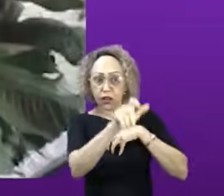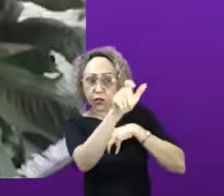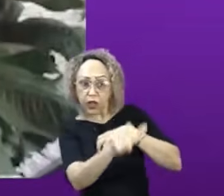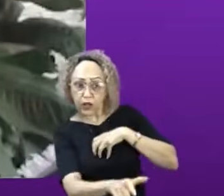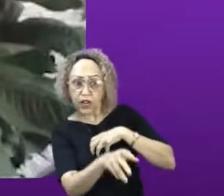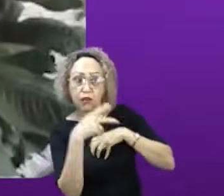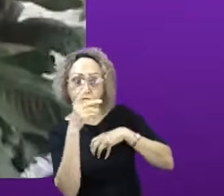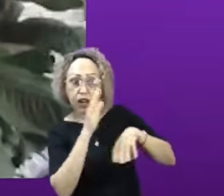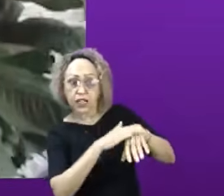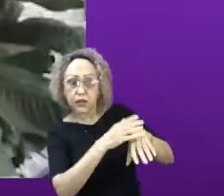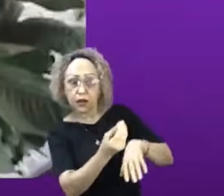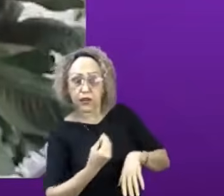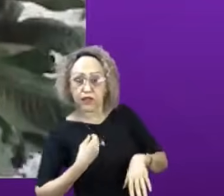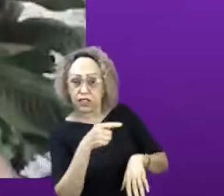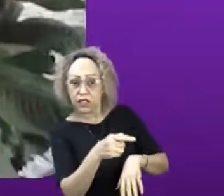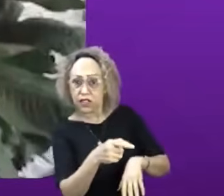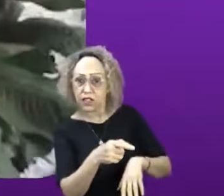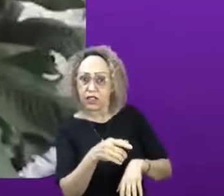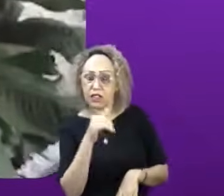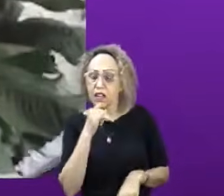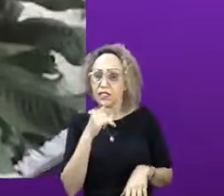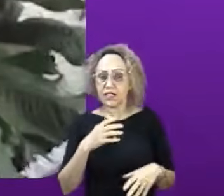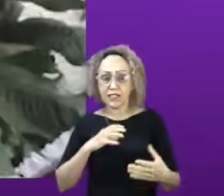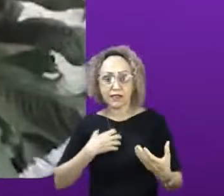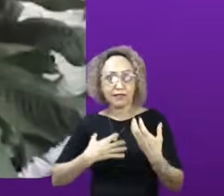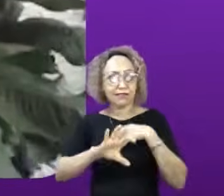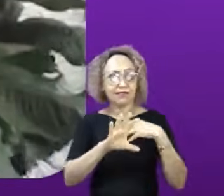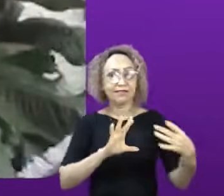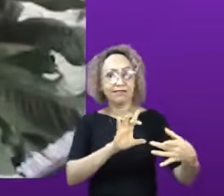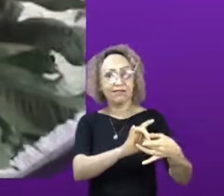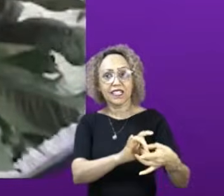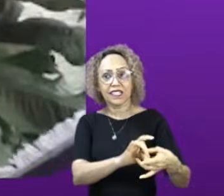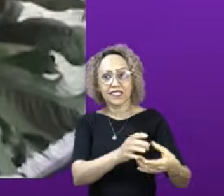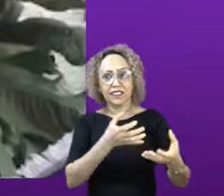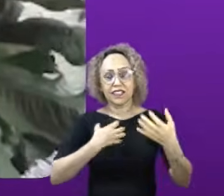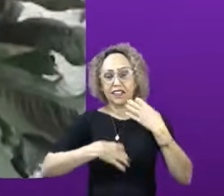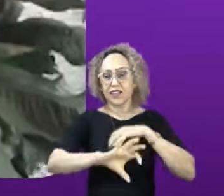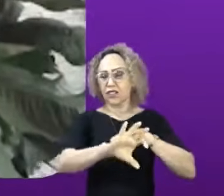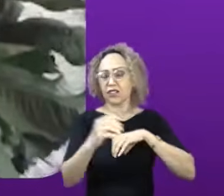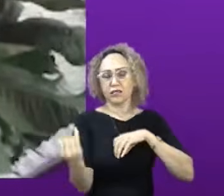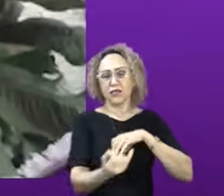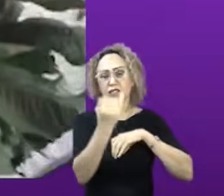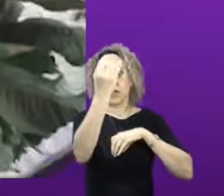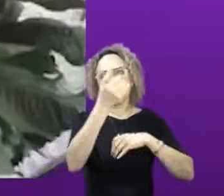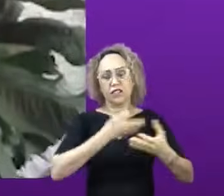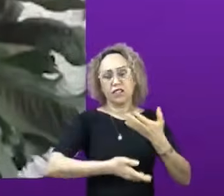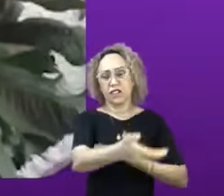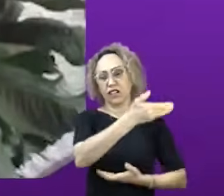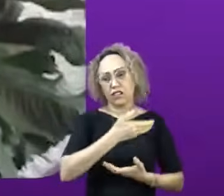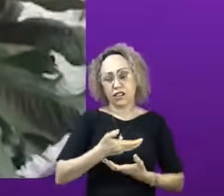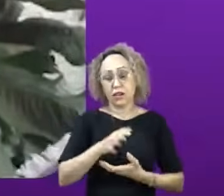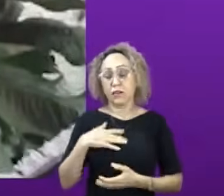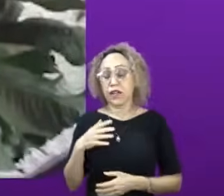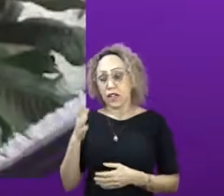si também, você que é plateia, você se reconhece no outro. Então, isso é uma troca muito importante, tanto para quem faz quanto para